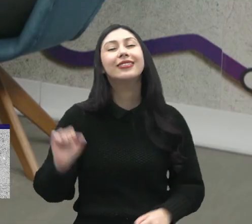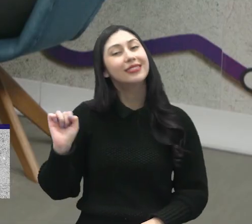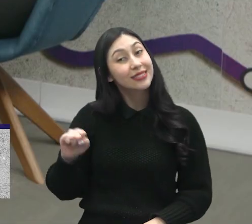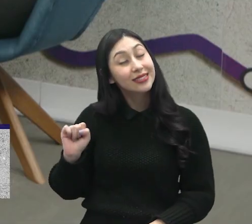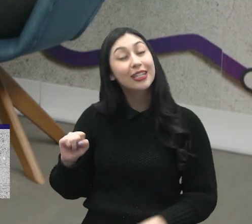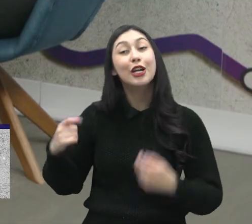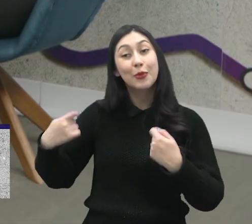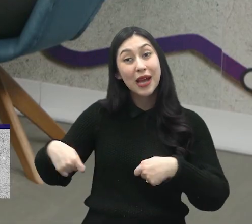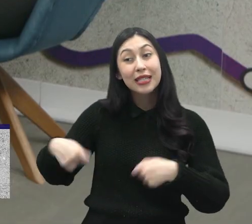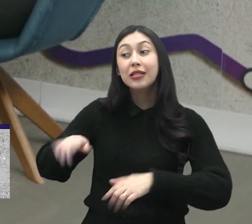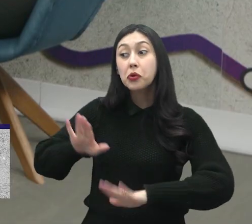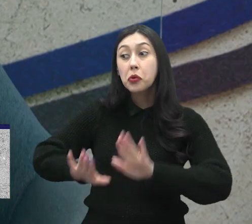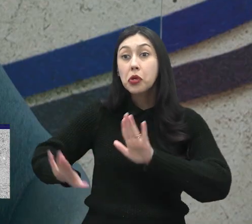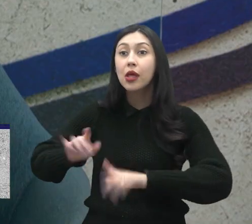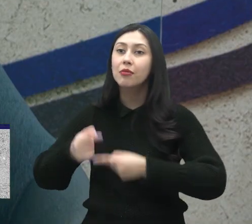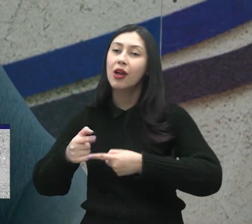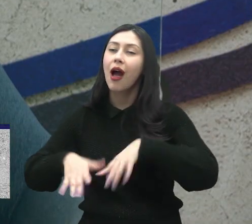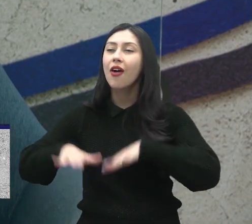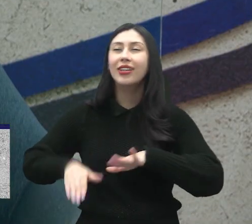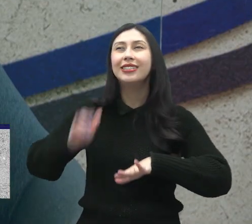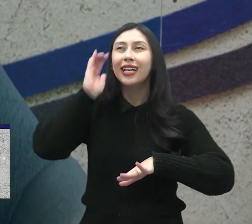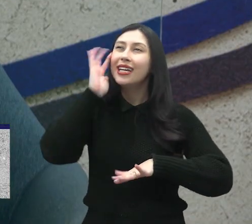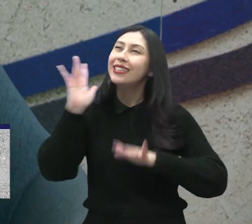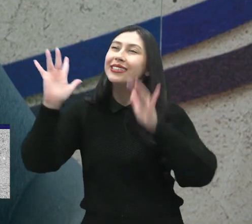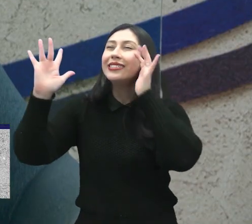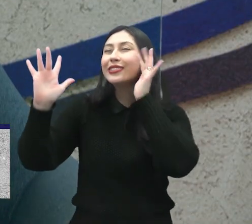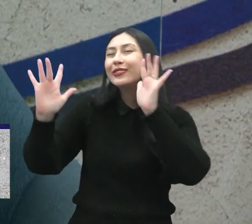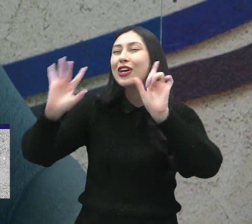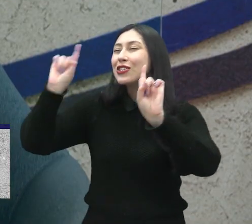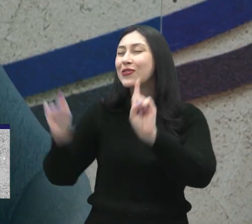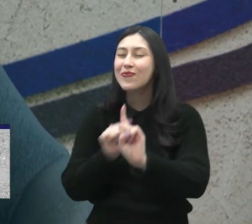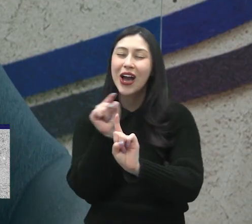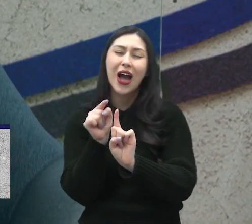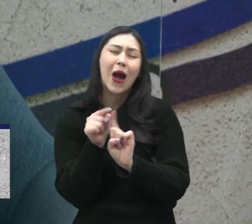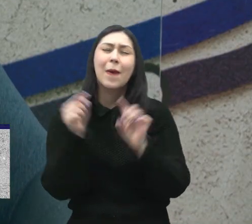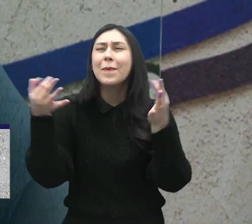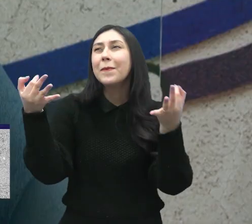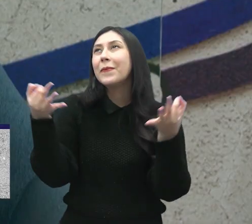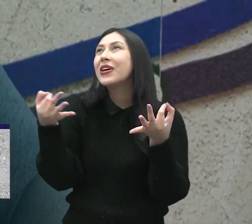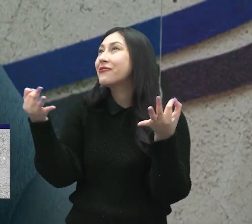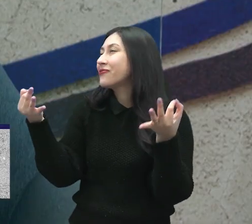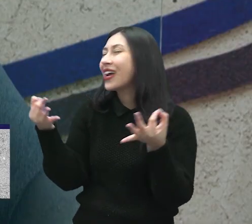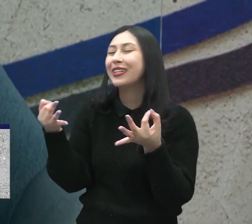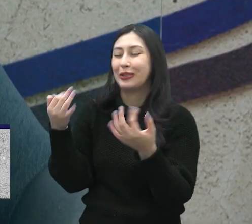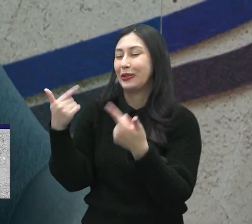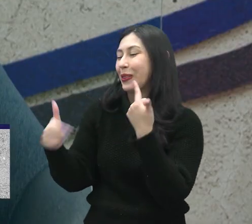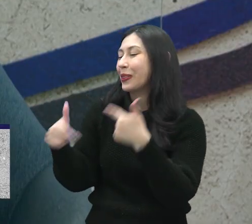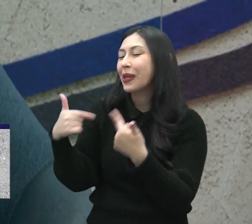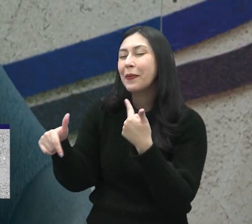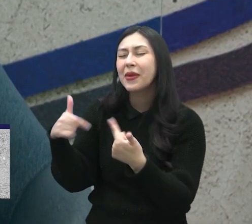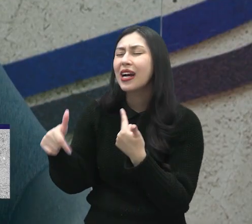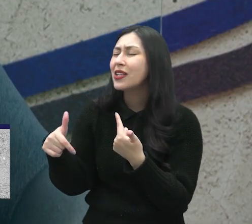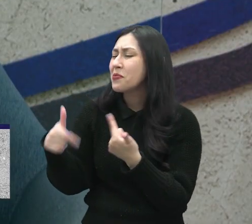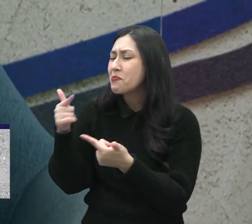tomar cuidado para não romantizar demais essa coisa do propósito e que achar assim, nossa, eu encontrei o meu propósito, eu nunca